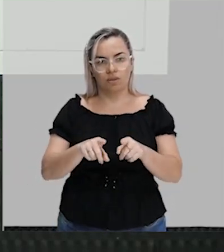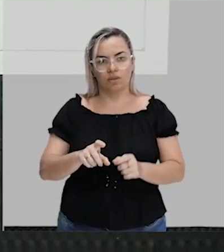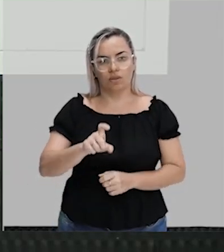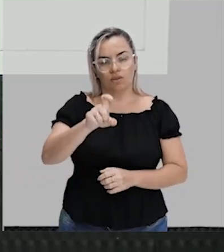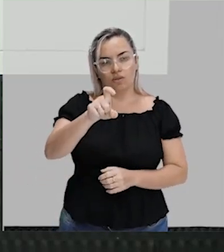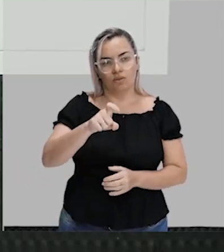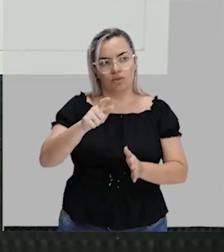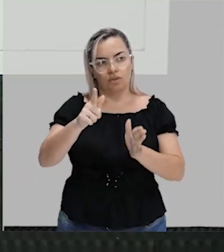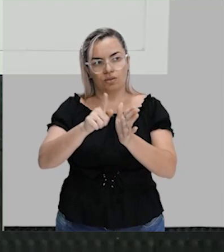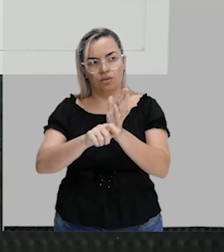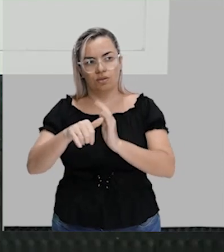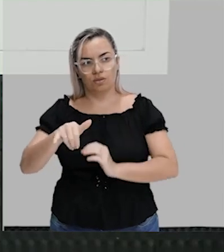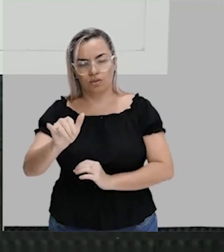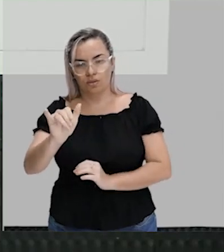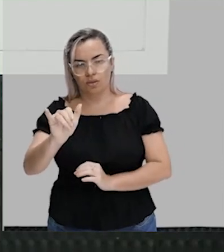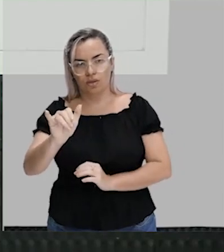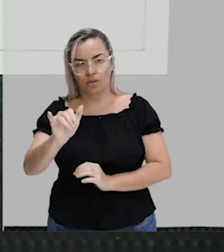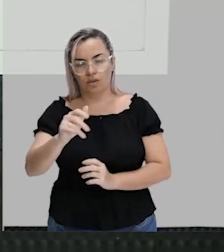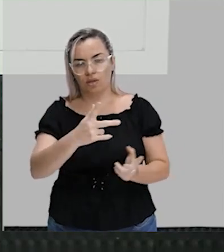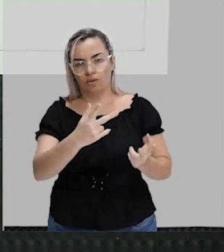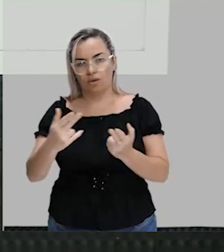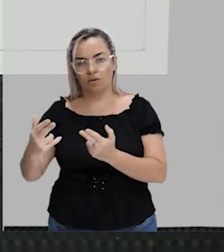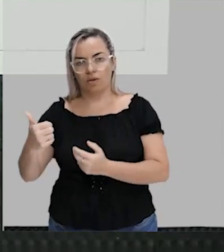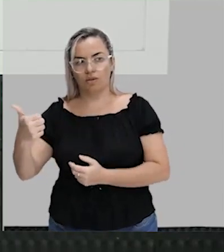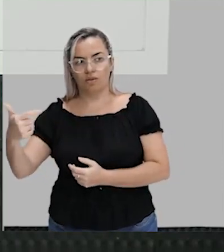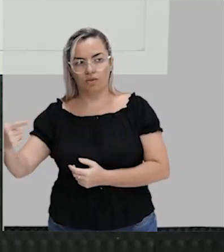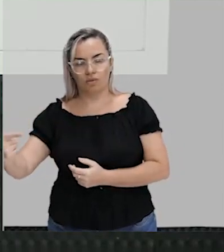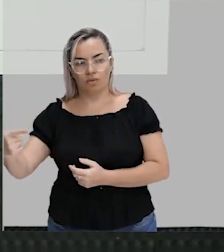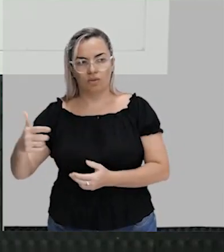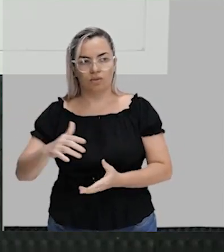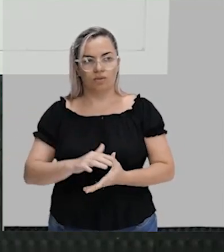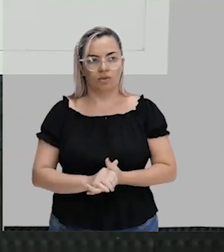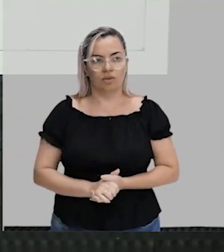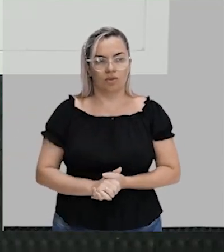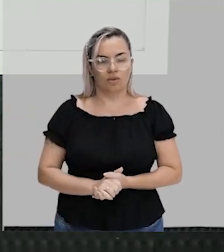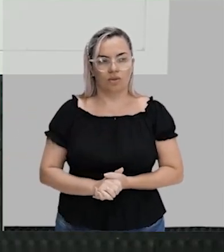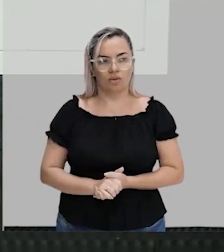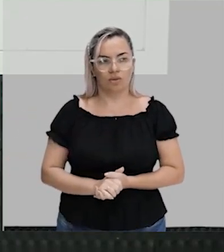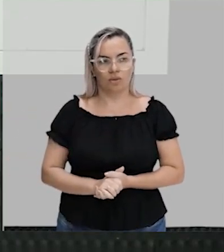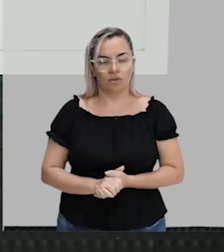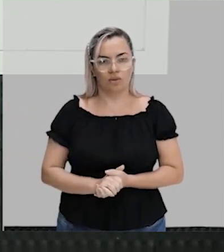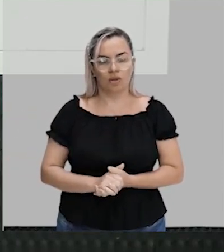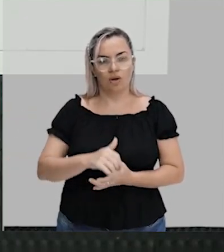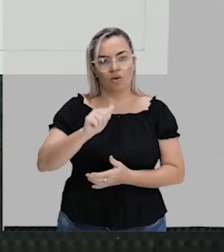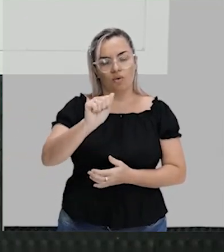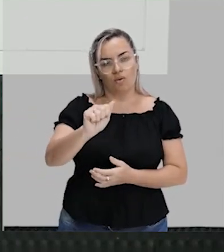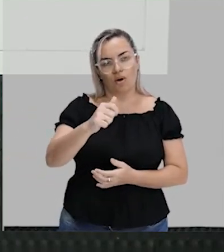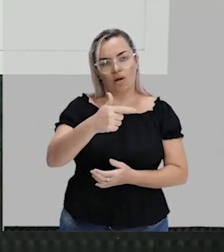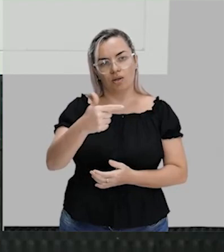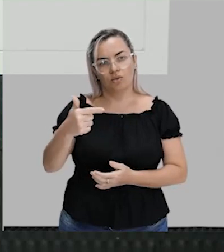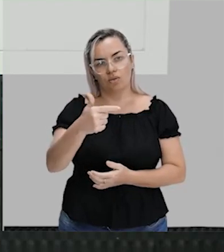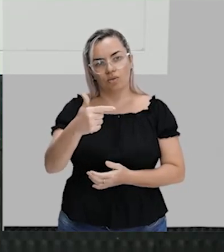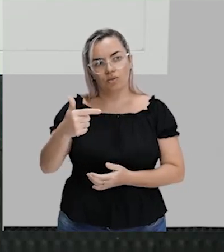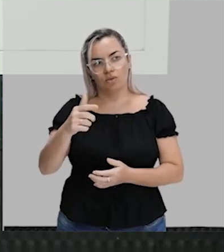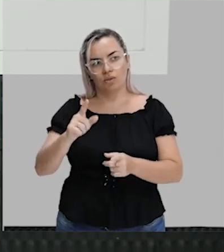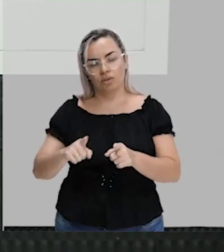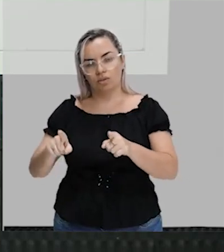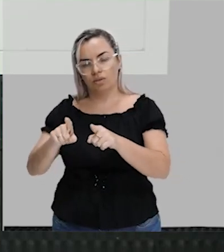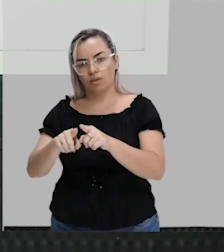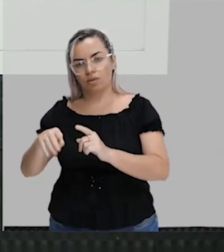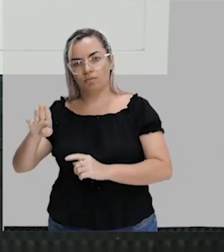aqui ele é igual a esse outro carinho aqui ó tá que é o elemento a22 mas ele quer a dois dois aqui